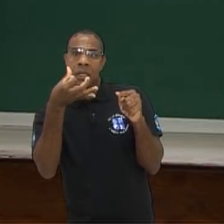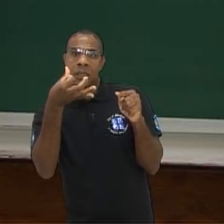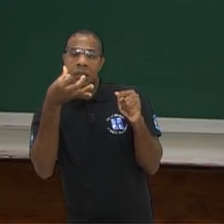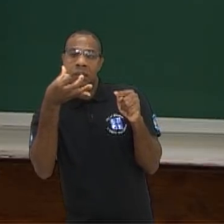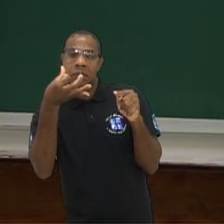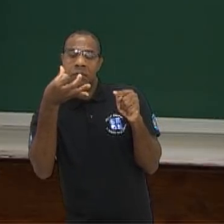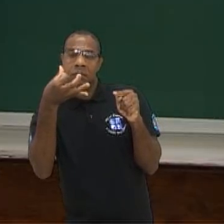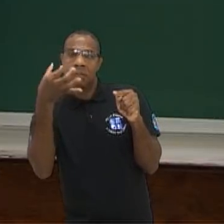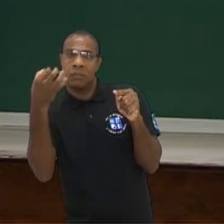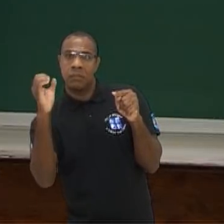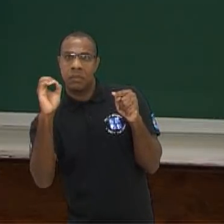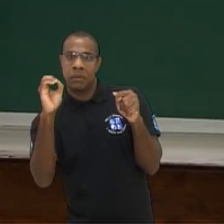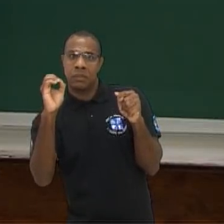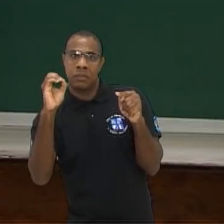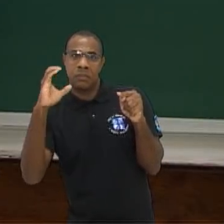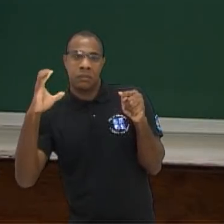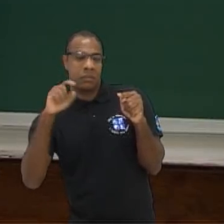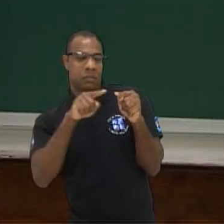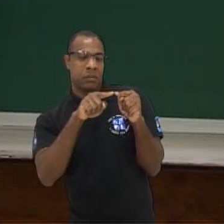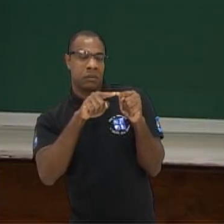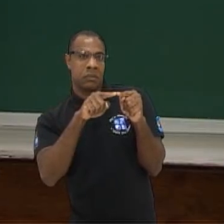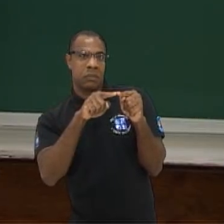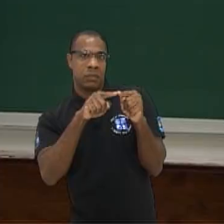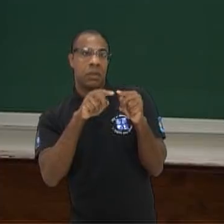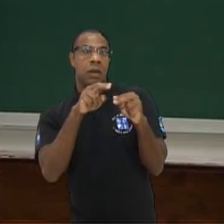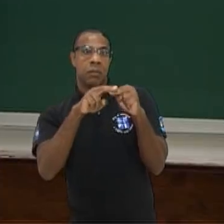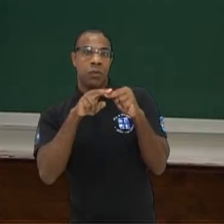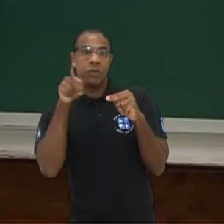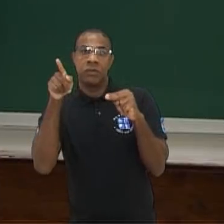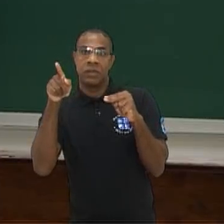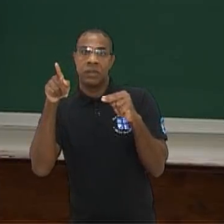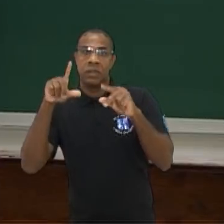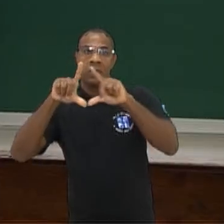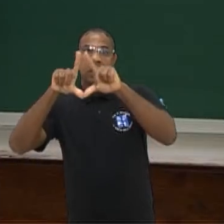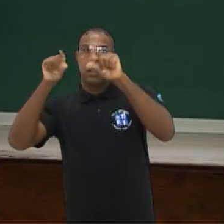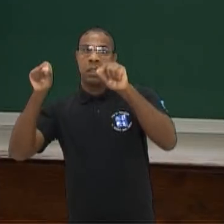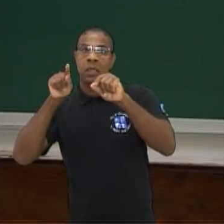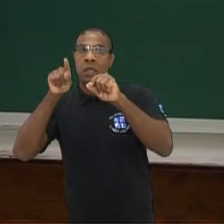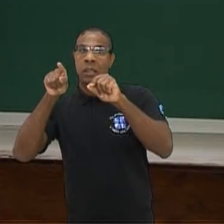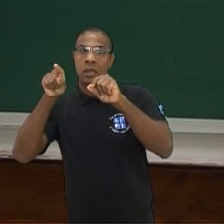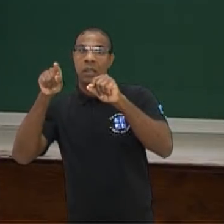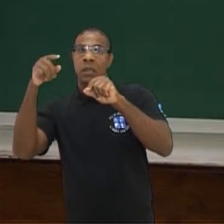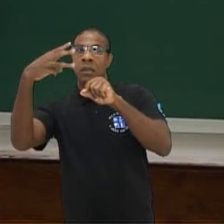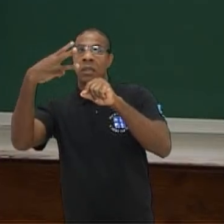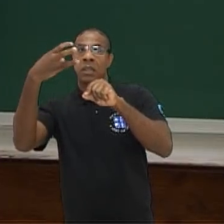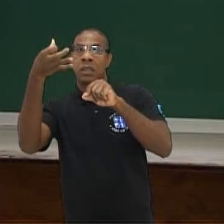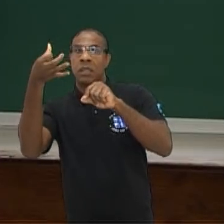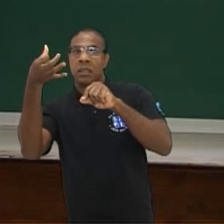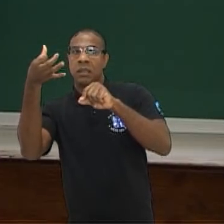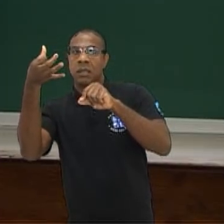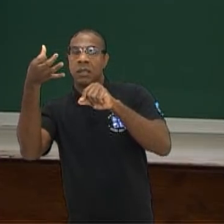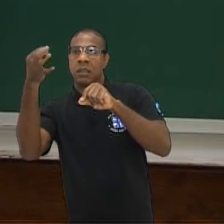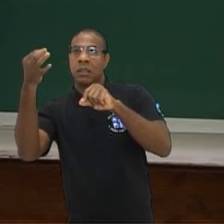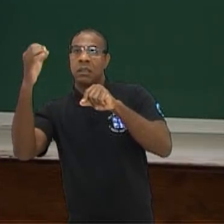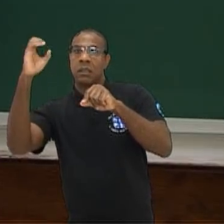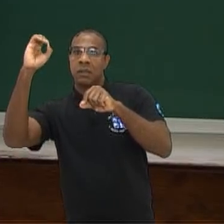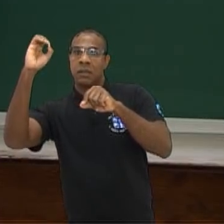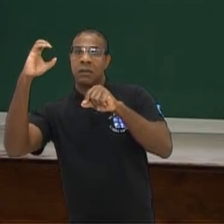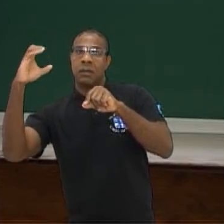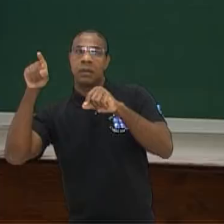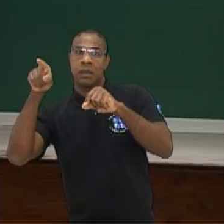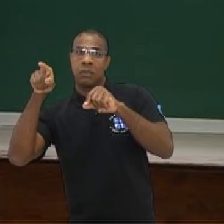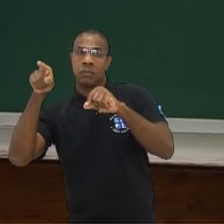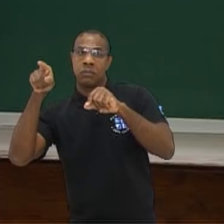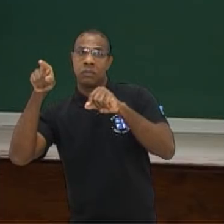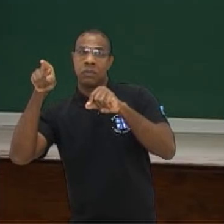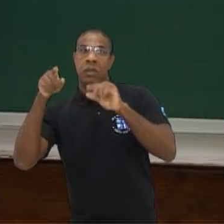que nesse contexto aparece ali na equação 360 graus e também o ângulo alfa. N vai representar o